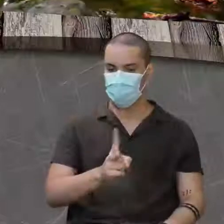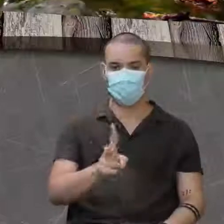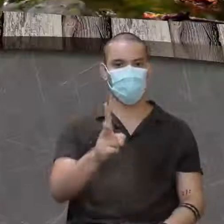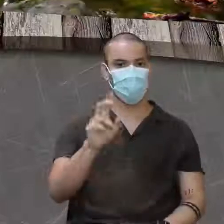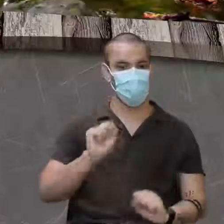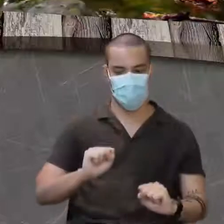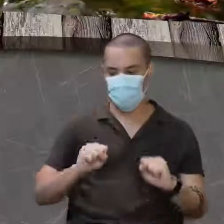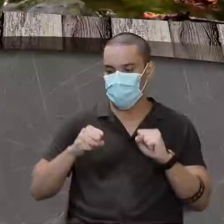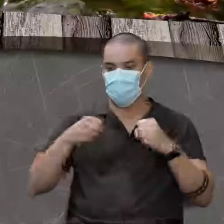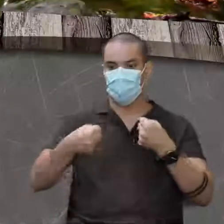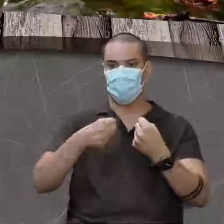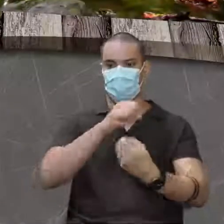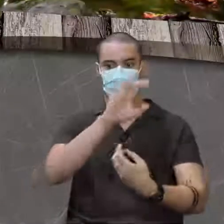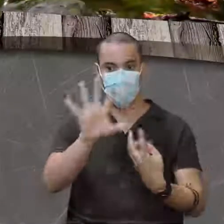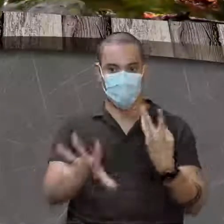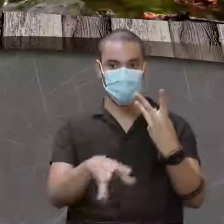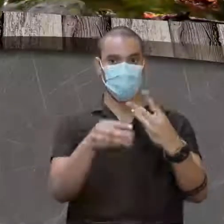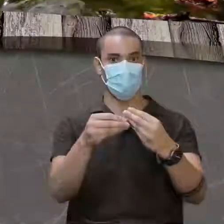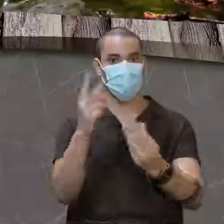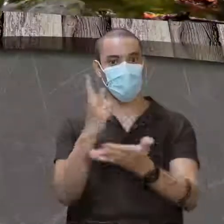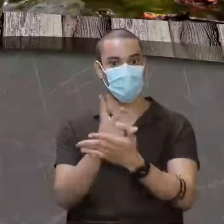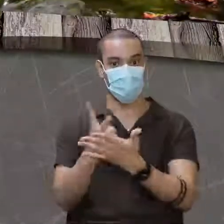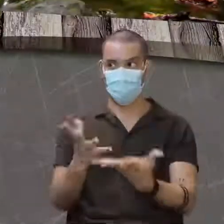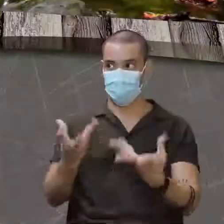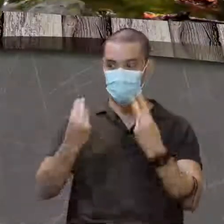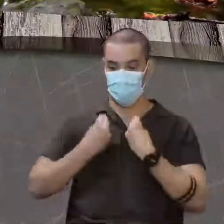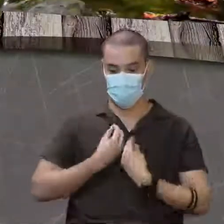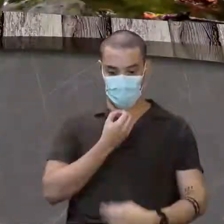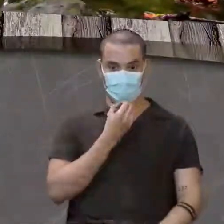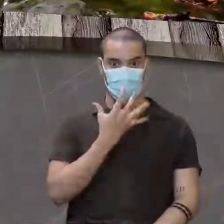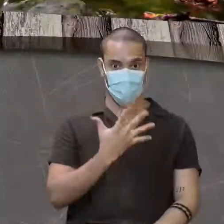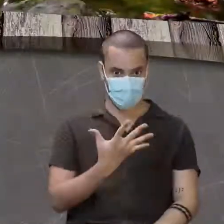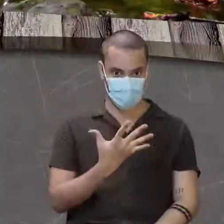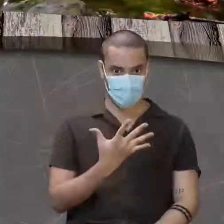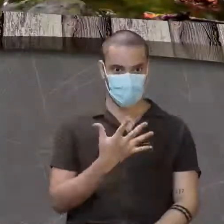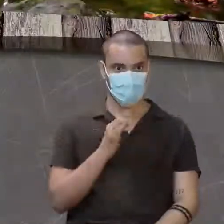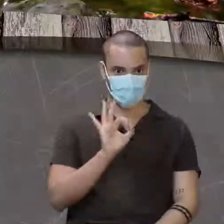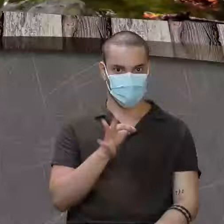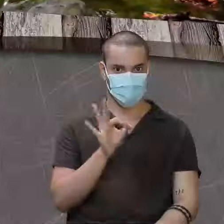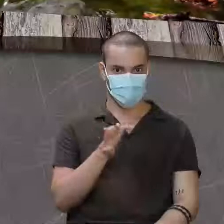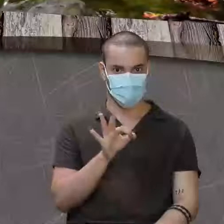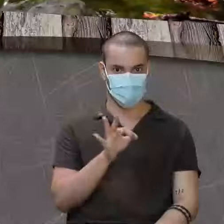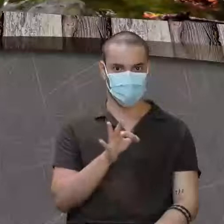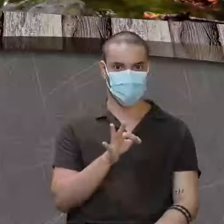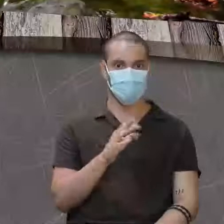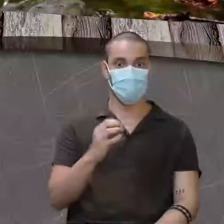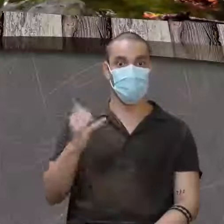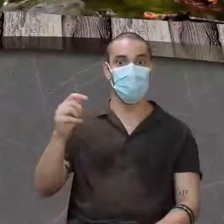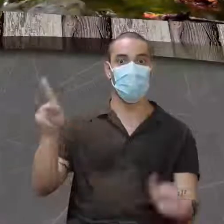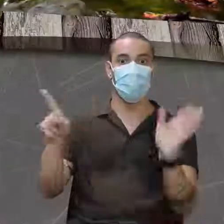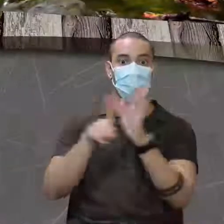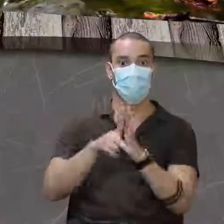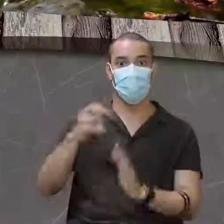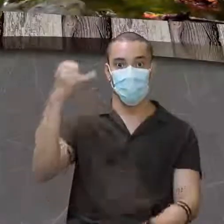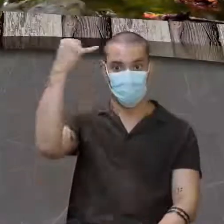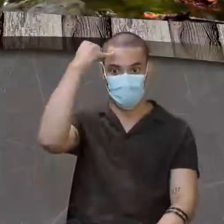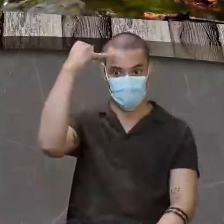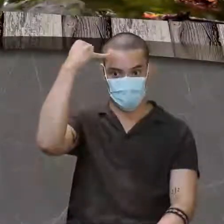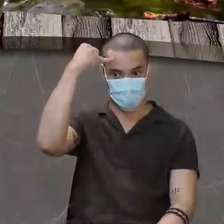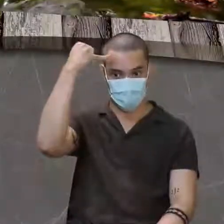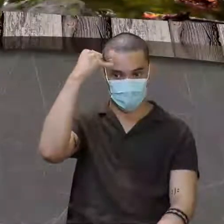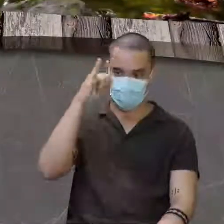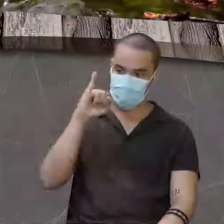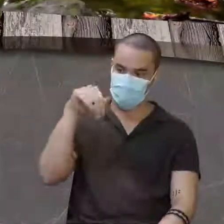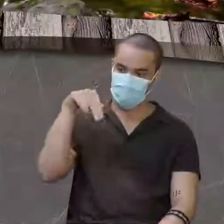vai acrescentando e sempre vai se beneficiando com esse recurso intelectual. Eita, que